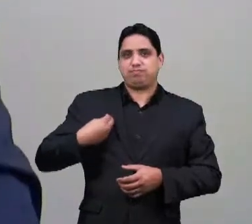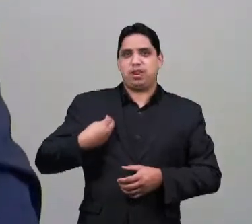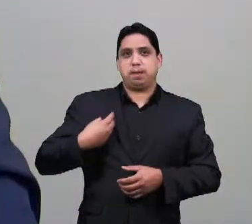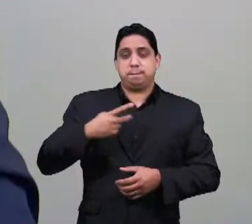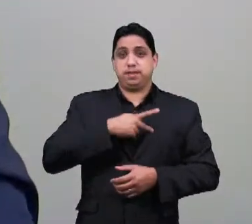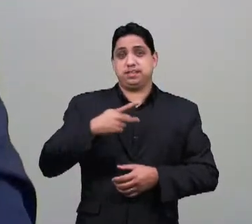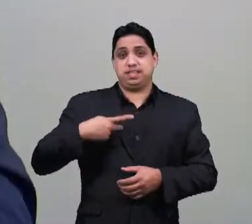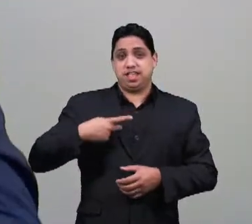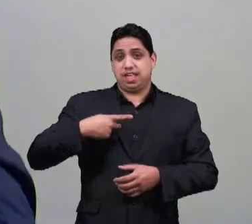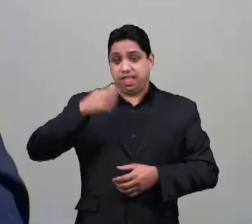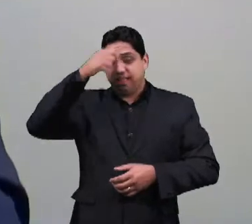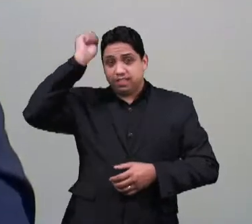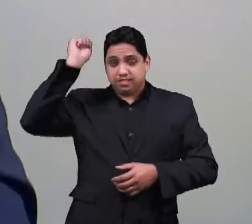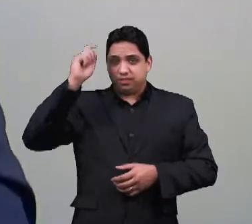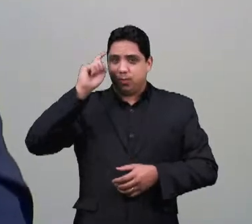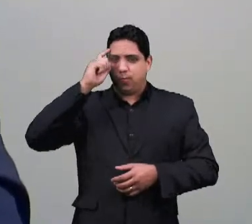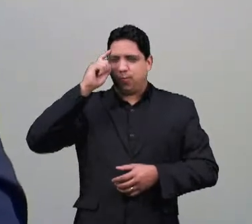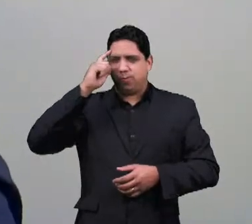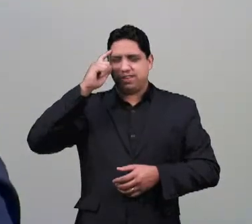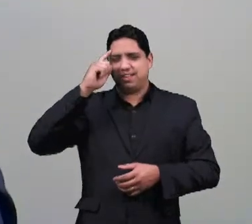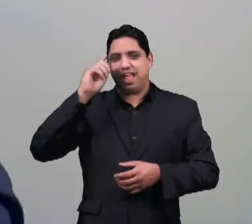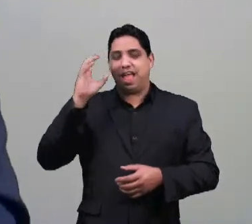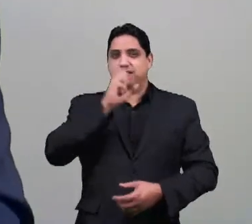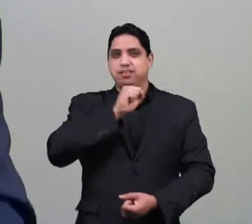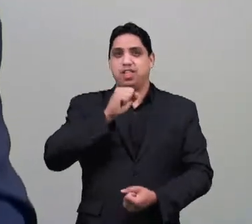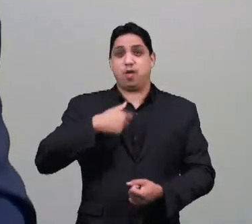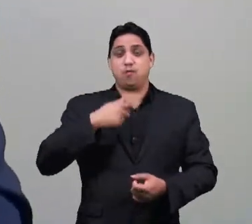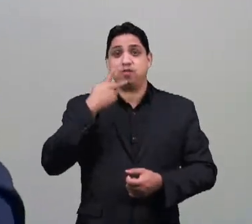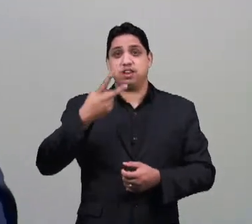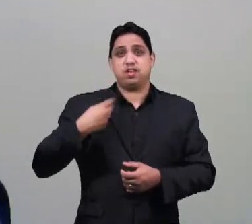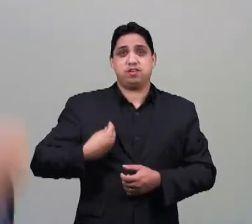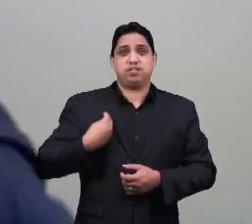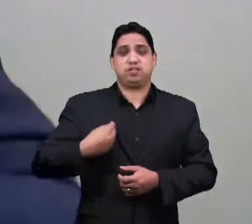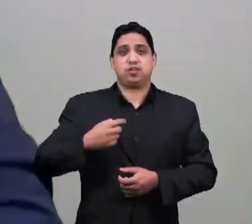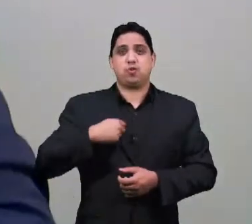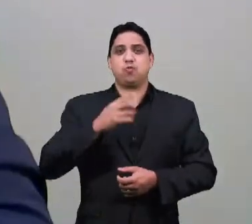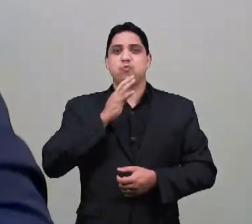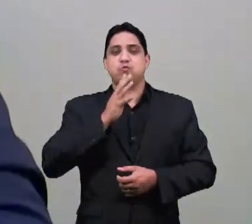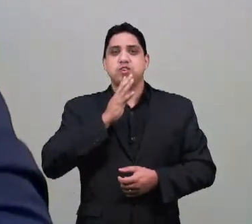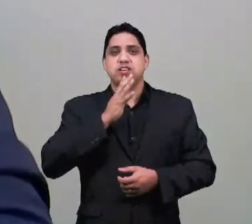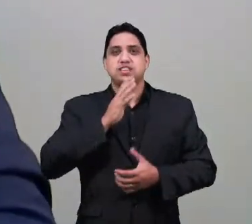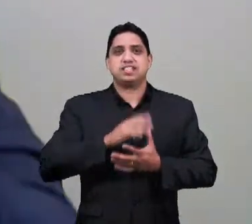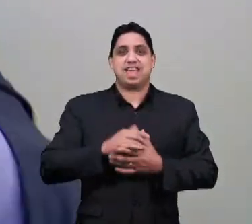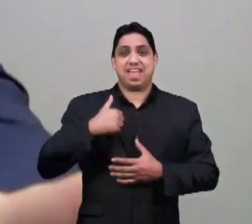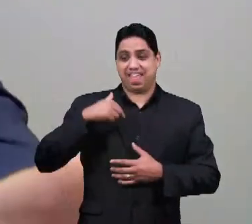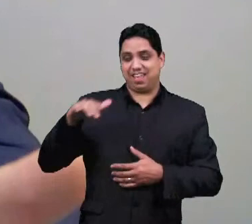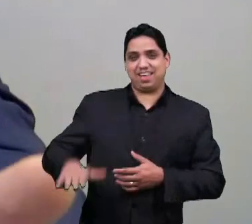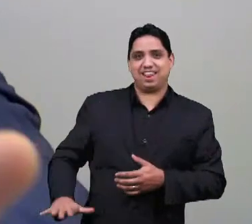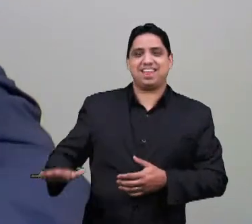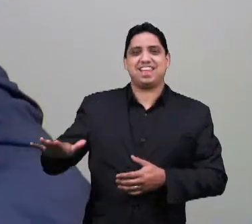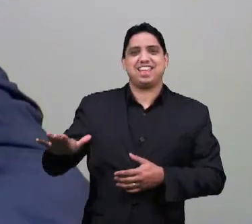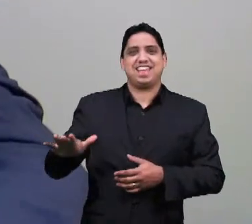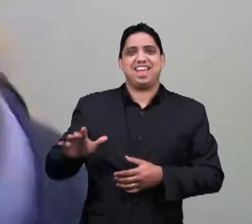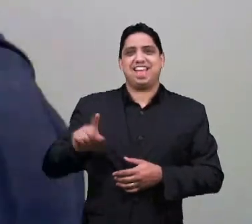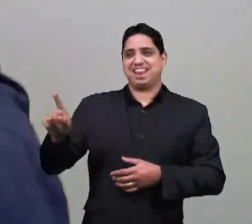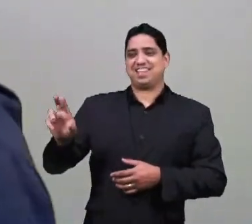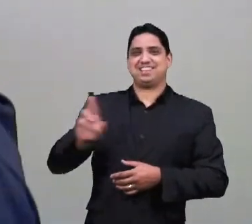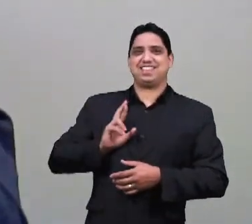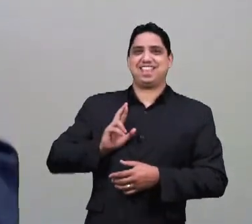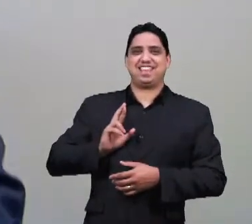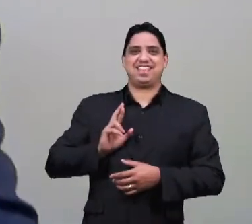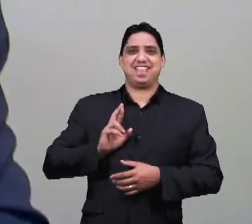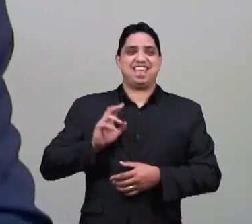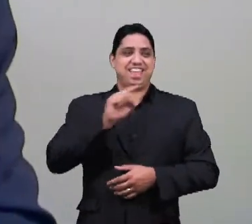de raciocínio muito interessante, né? E eu fui dizer ao vivo que eu conheço o Amadeu desde que eu era criança, ele imediatamente completou que ele